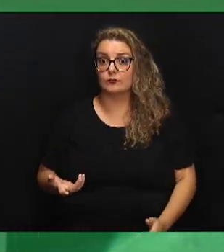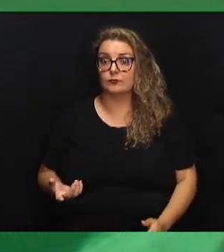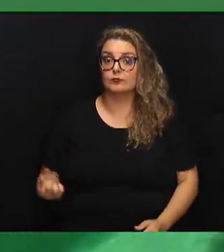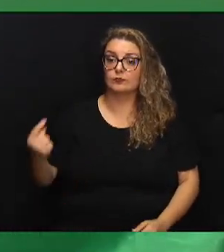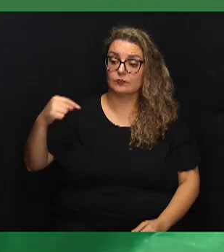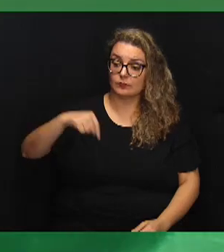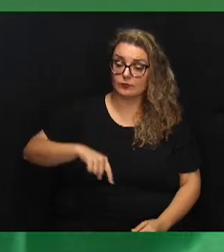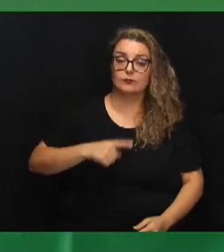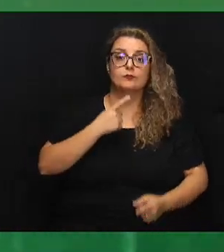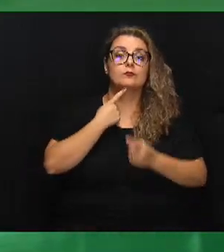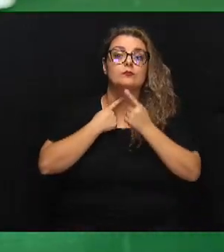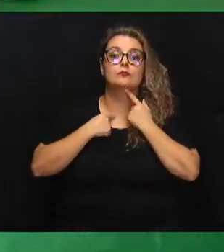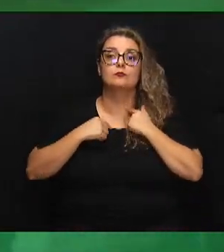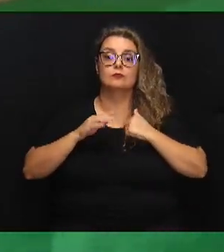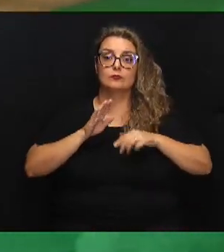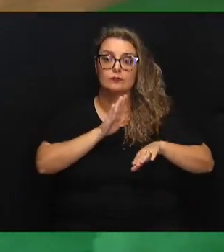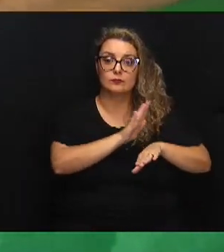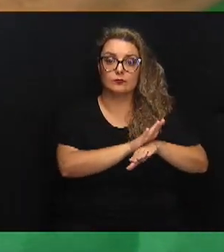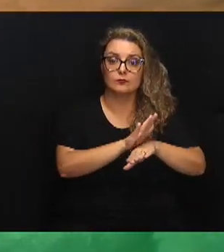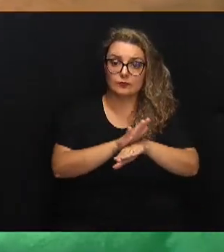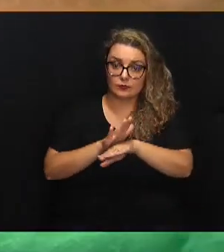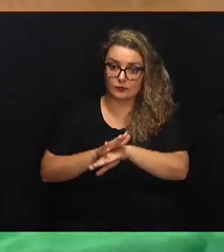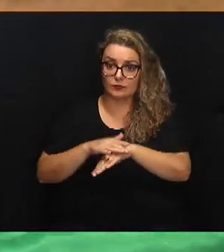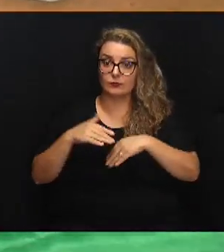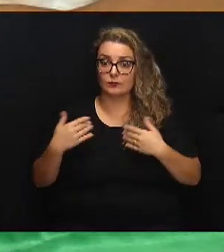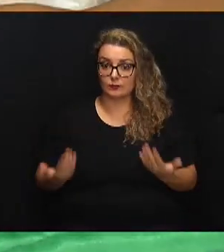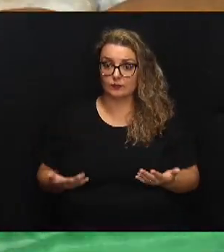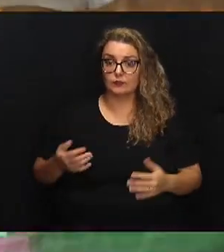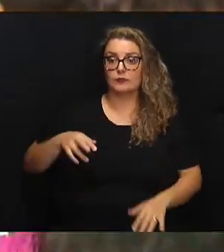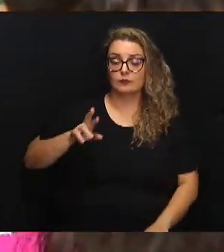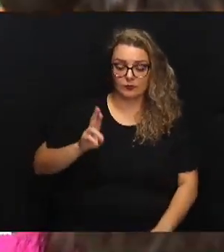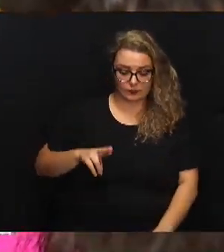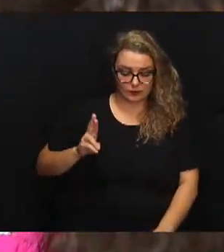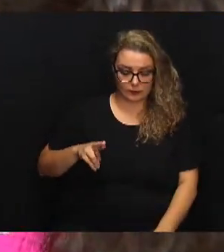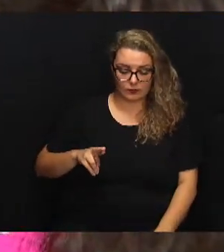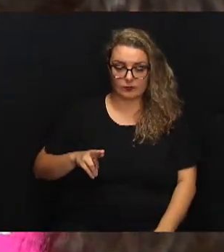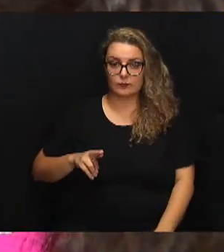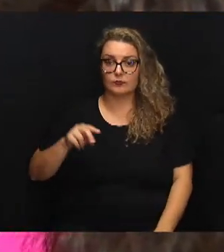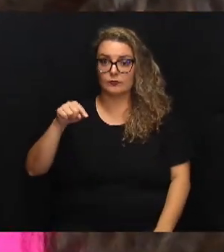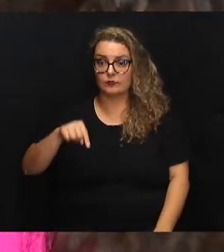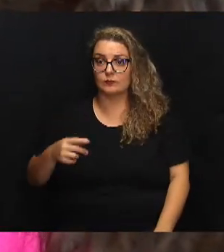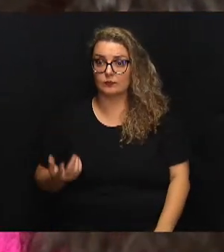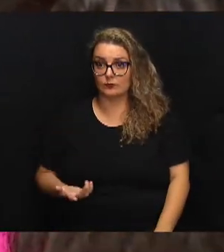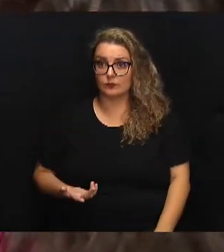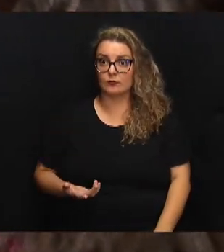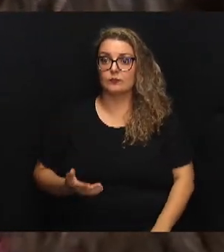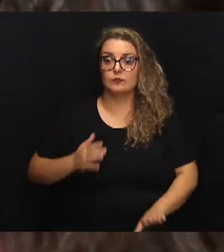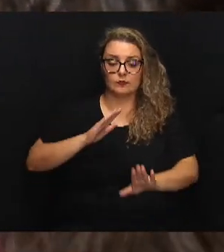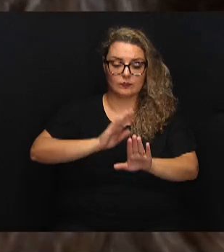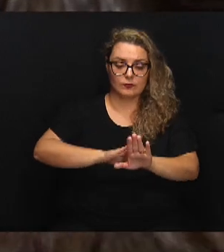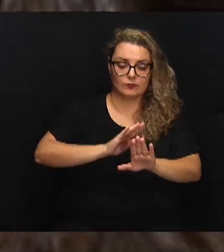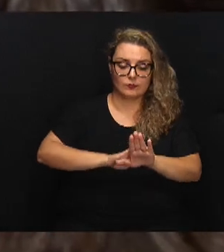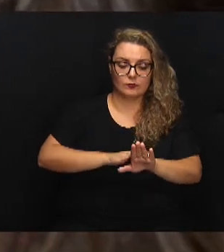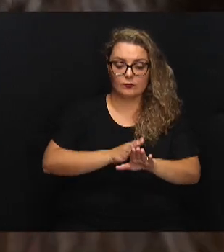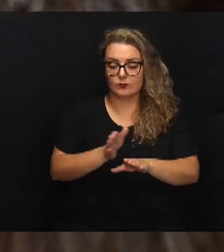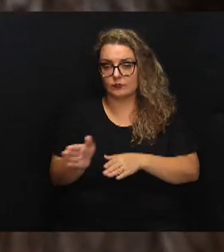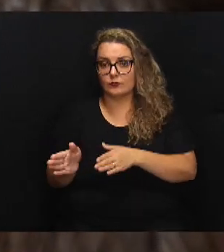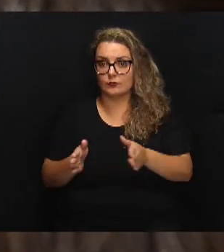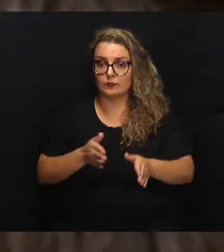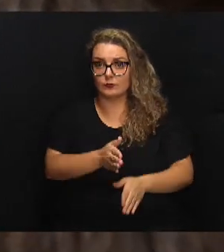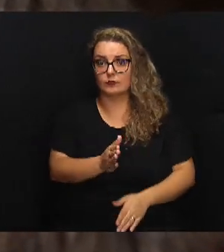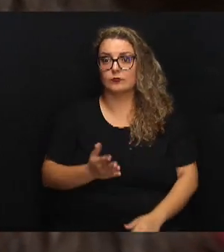esse desejo de ajudar, né? Então, por meio ali de uma atividade direcionada,